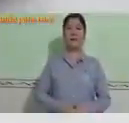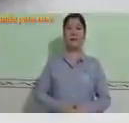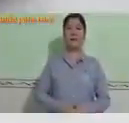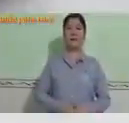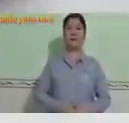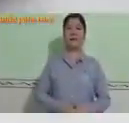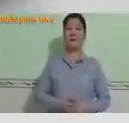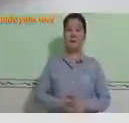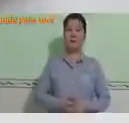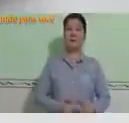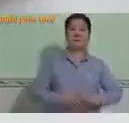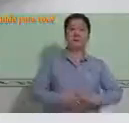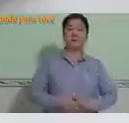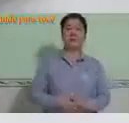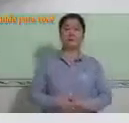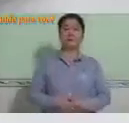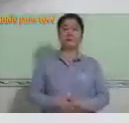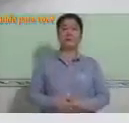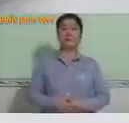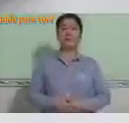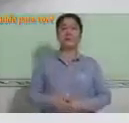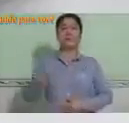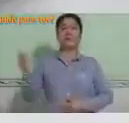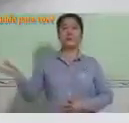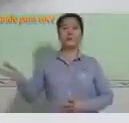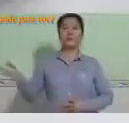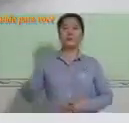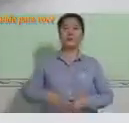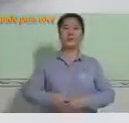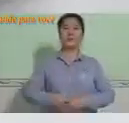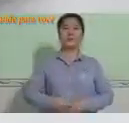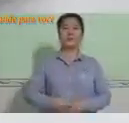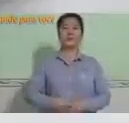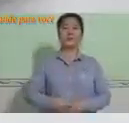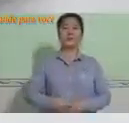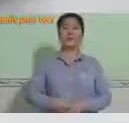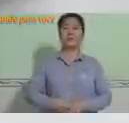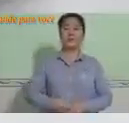acento agudo, 3 dias depois do início dos sintomas.